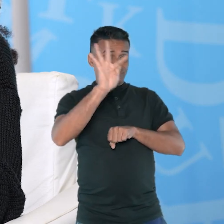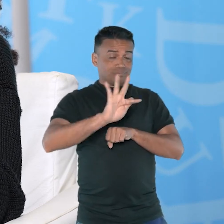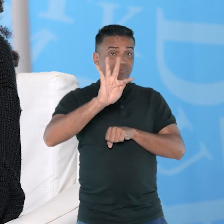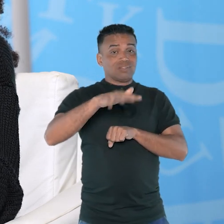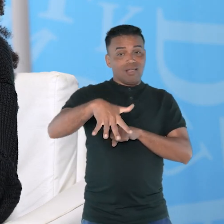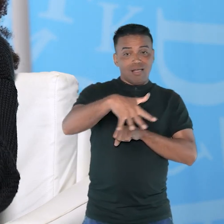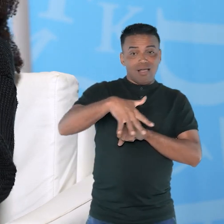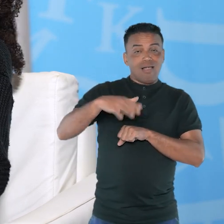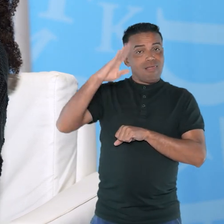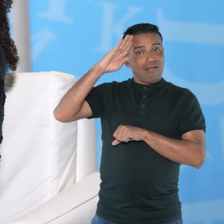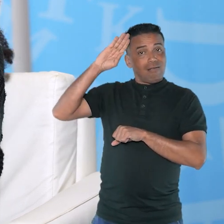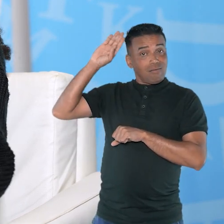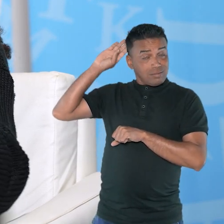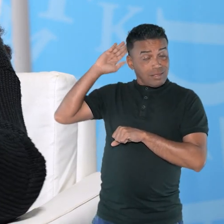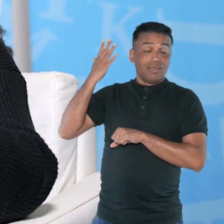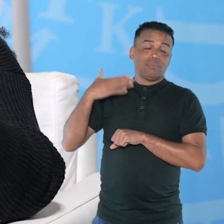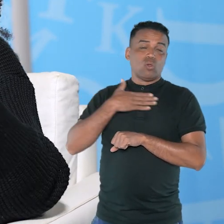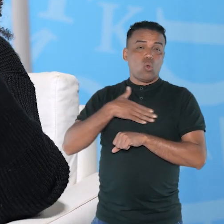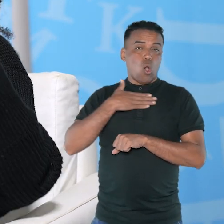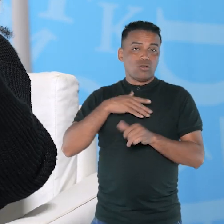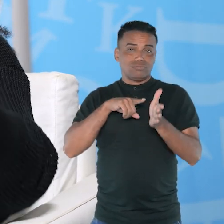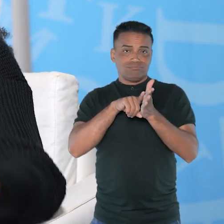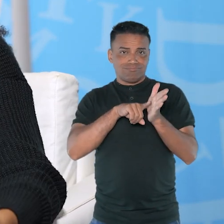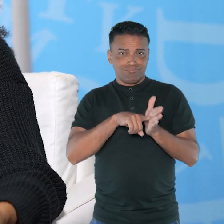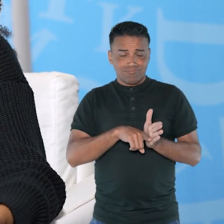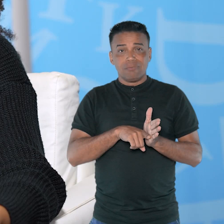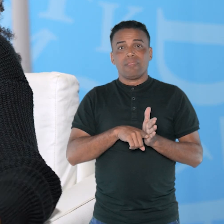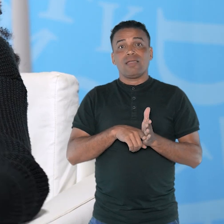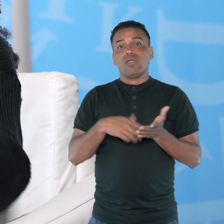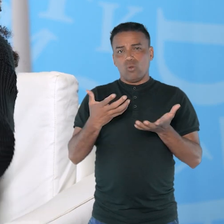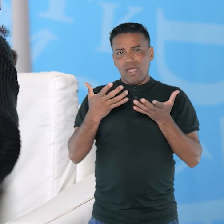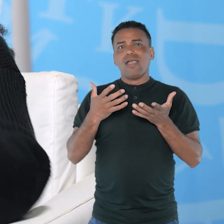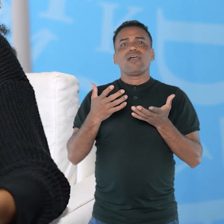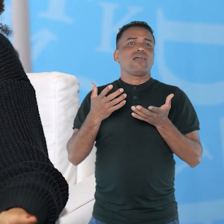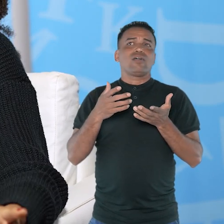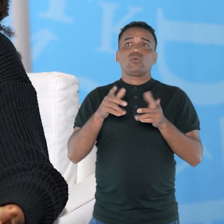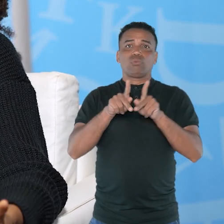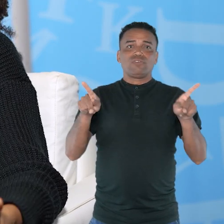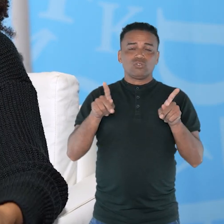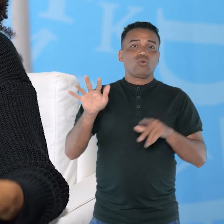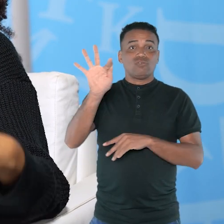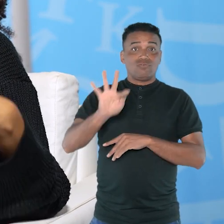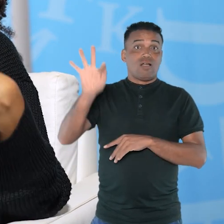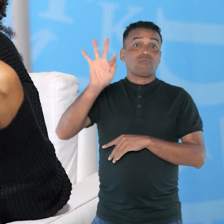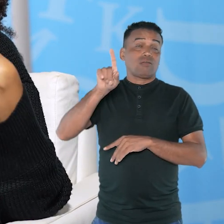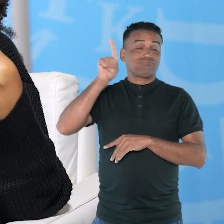para a área mais acadêmica, que eu gosto de pesquisar, eu pretendo dar aula na universidade, igual os professores aqui, um